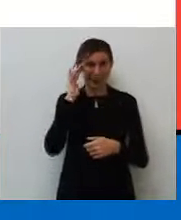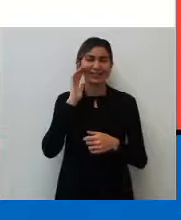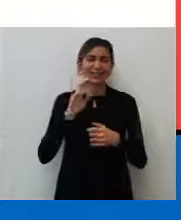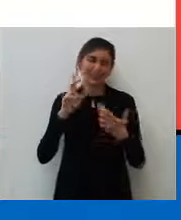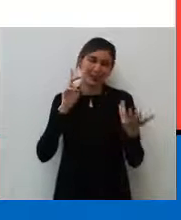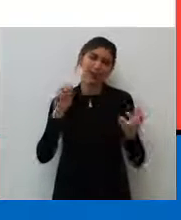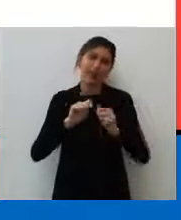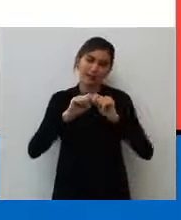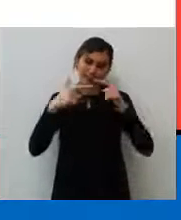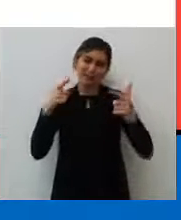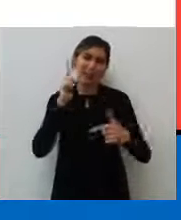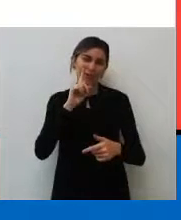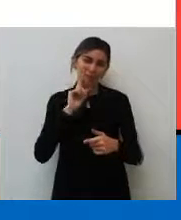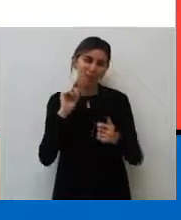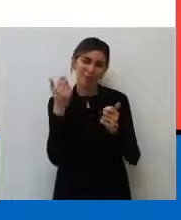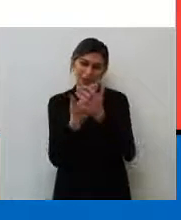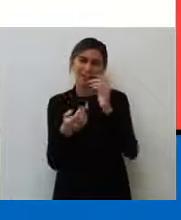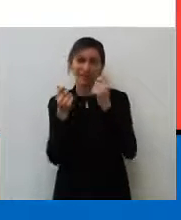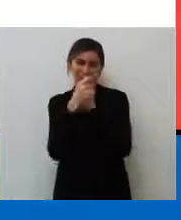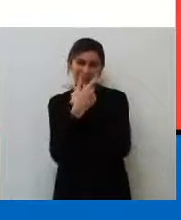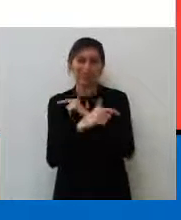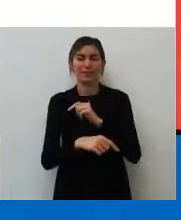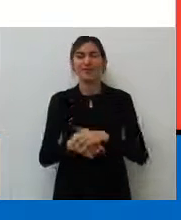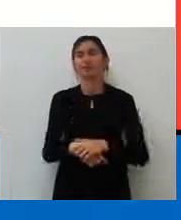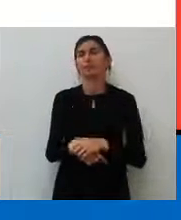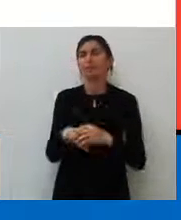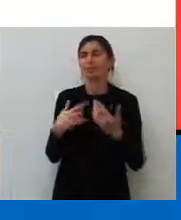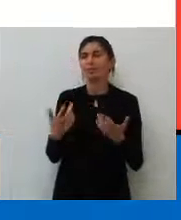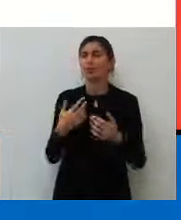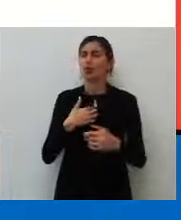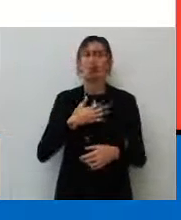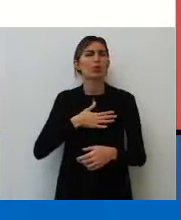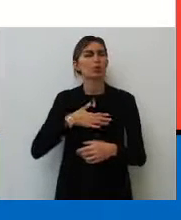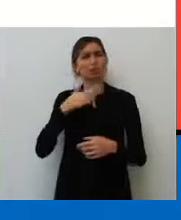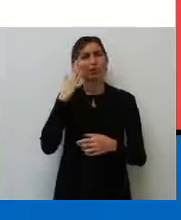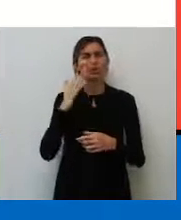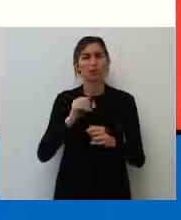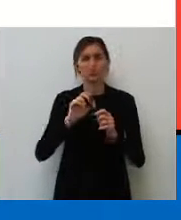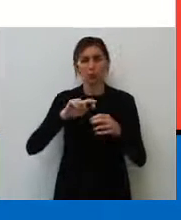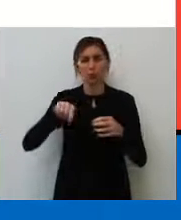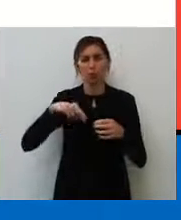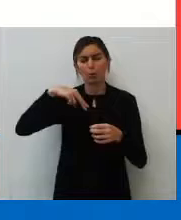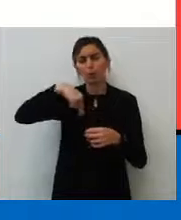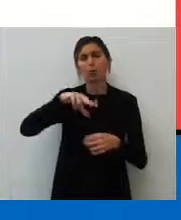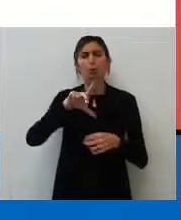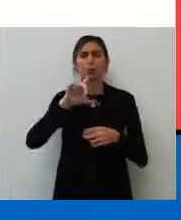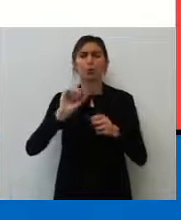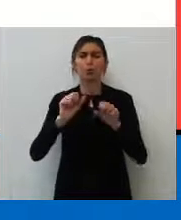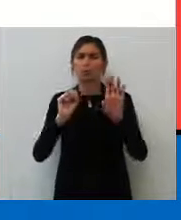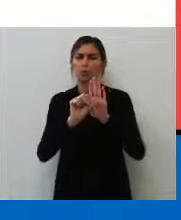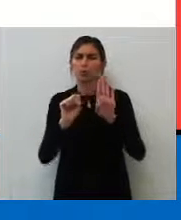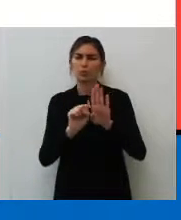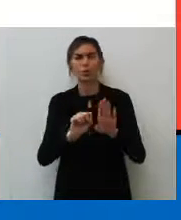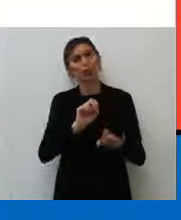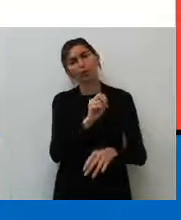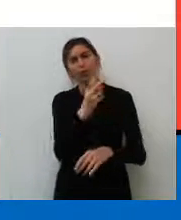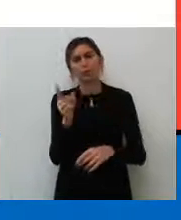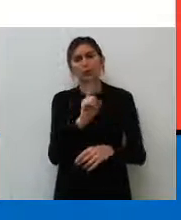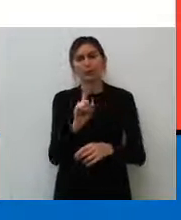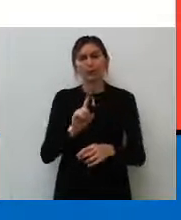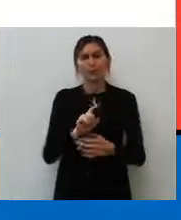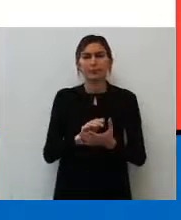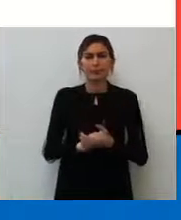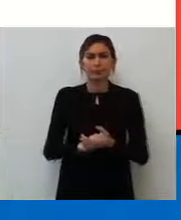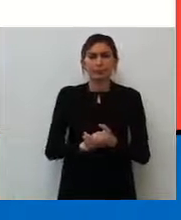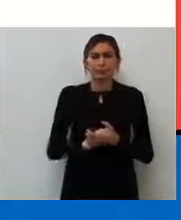dica de moreno claro é perder a piada mais o leandro olha lá gostaria de saber se o lucro eu sempre é um substantivo ou não obrigada